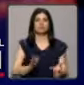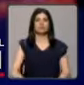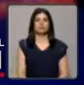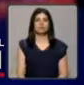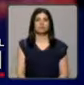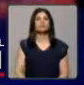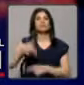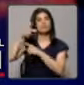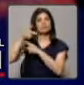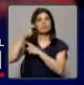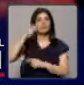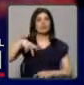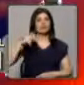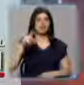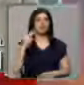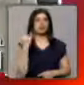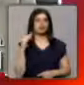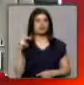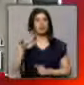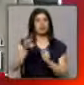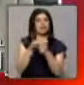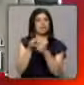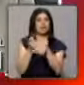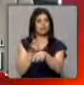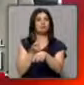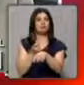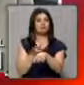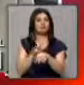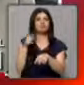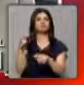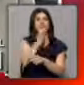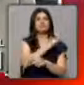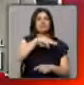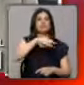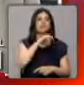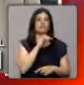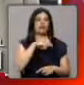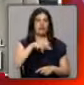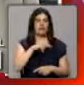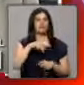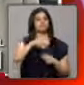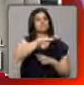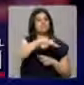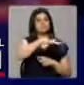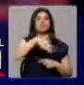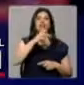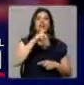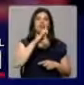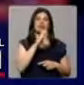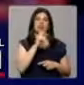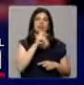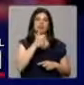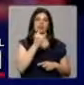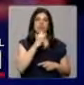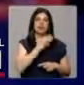a repórter Ana Luísa Rodrigues está junto do posto de comando e a Mariana flores está em alcab começando pela Ana Luísa Rodrigues Ana